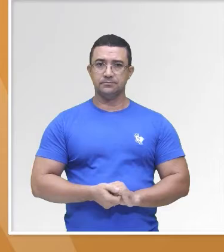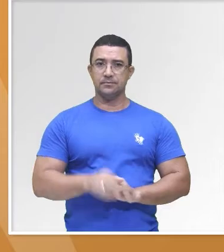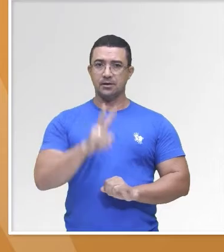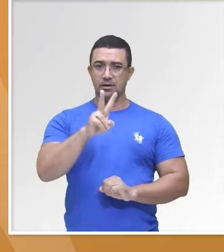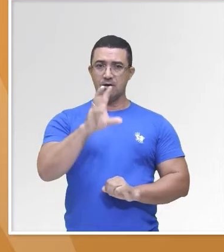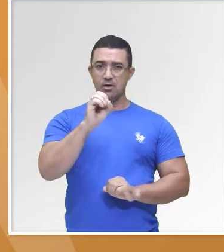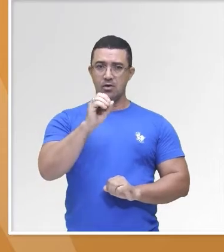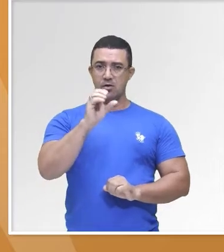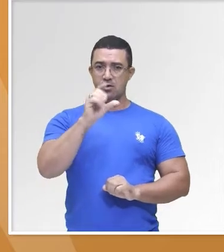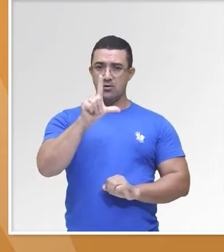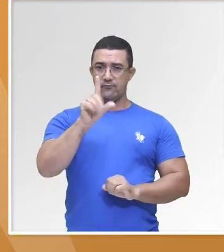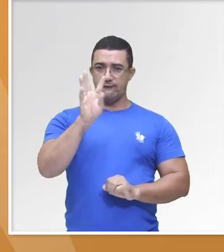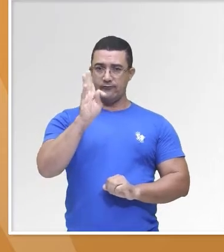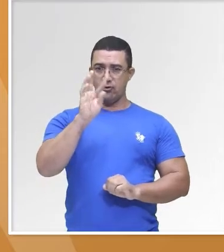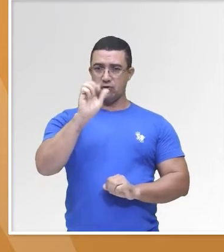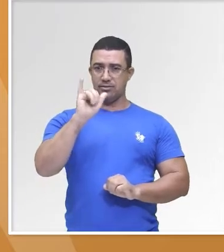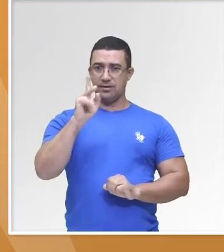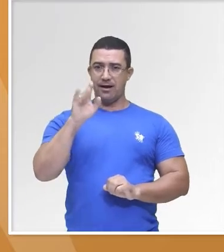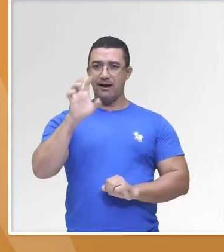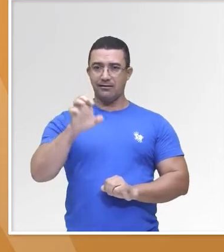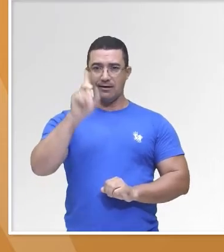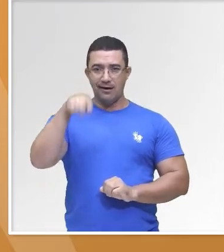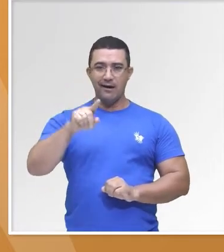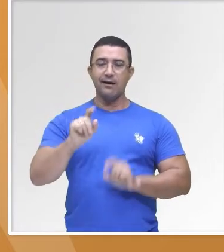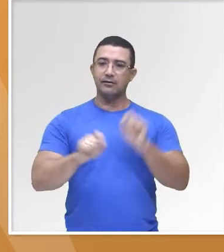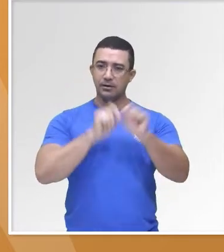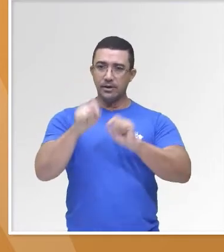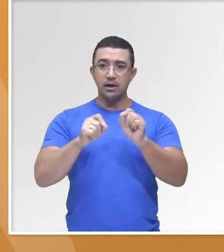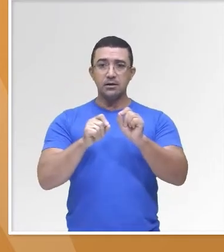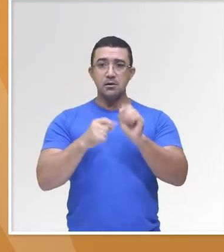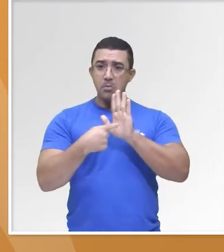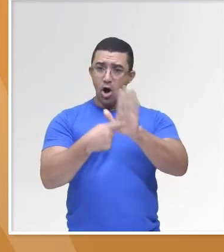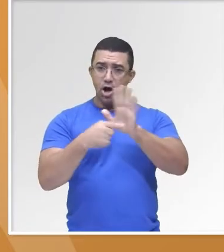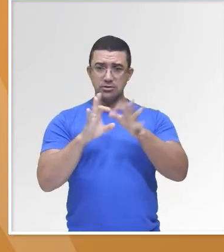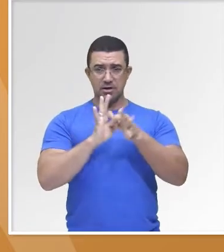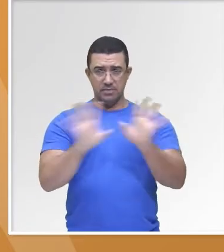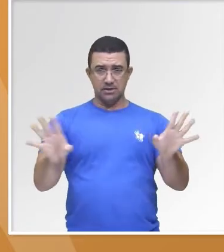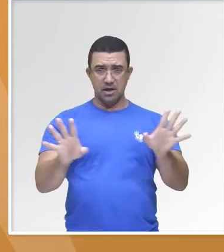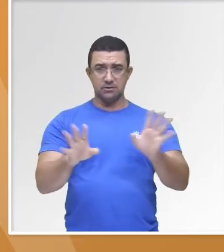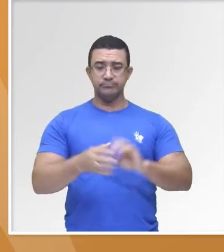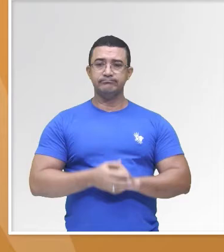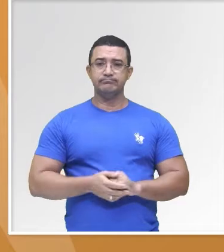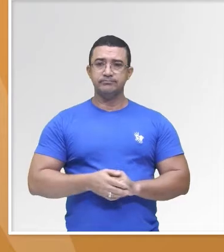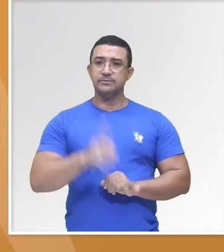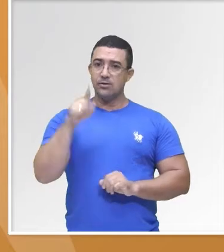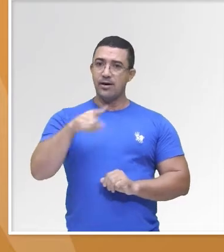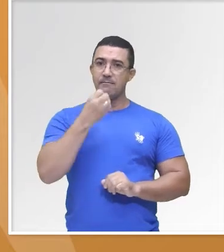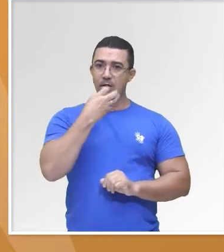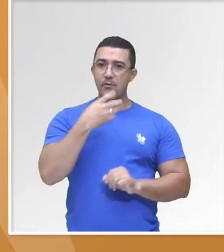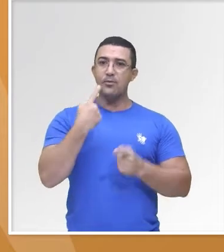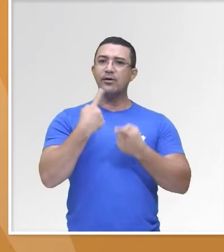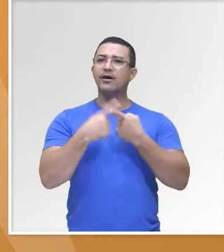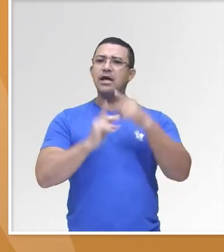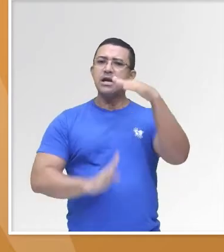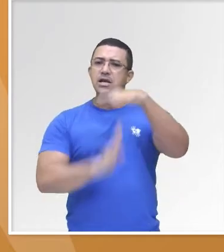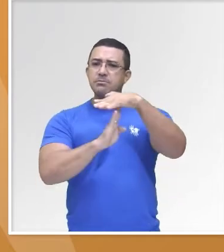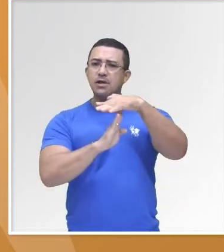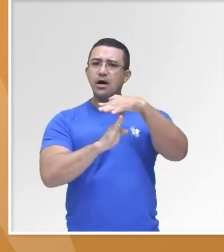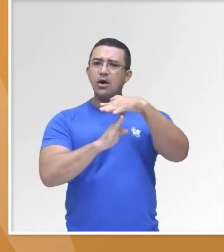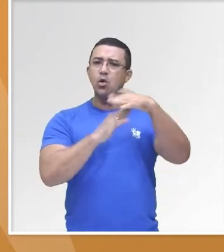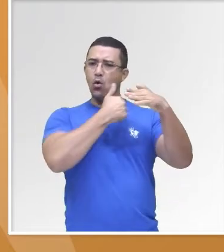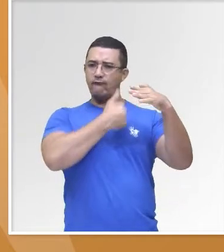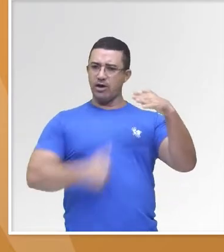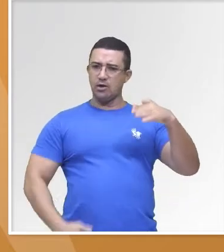bem interessante, bem profundo nessa colocação de liberdade. Então, por isso que ele achava interessante limitar o poder do rei